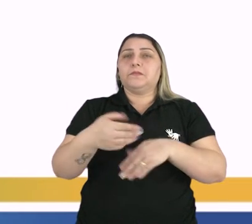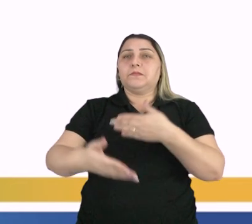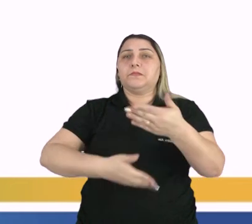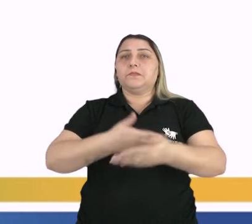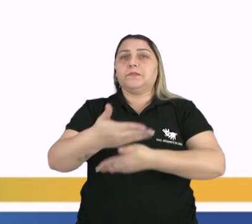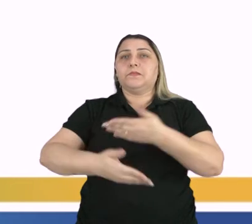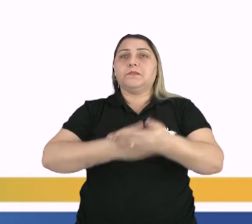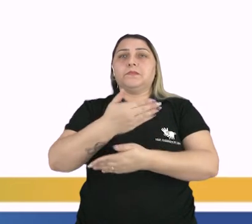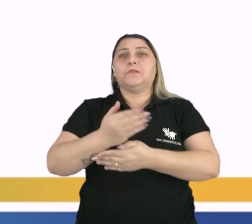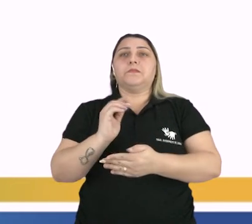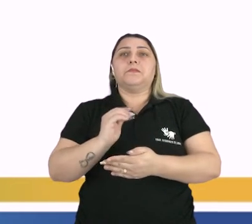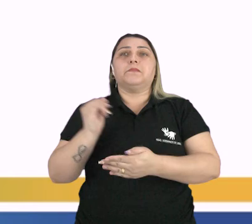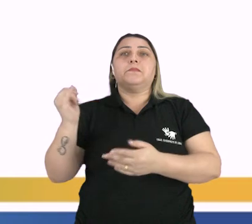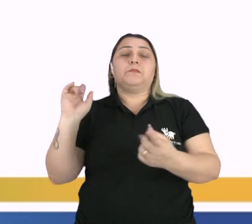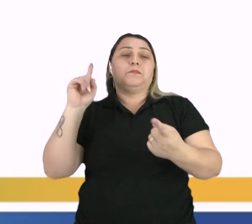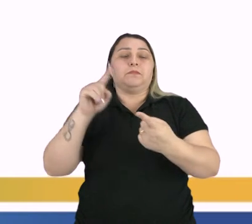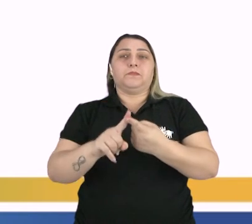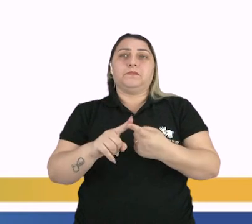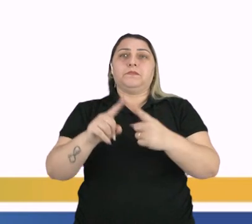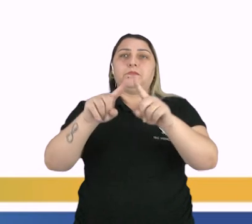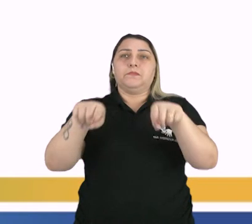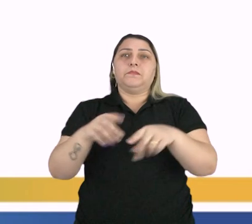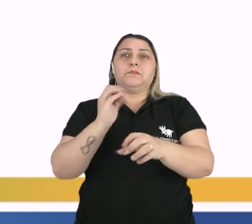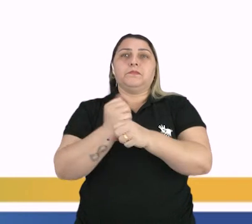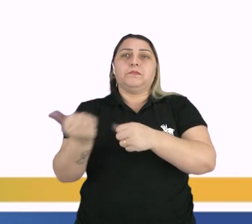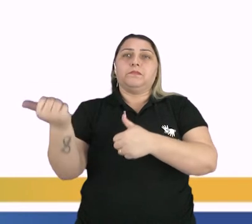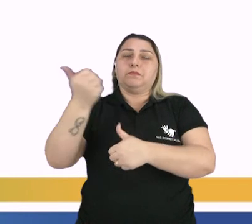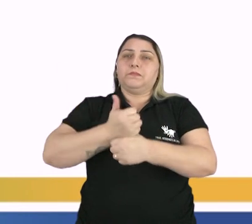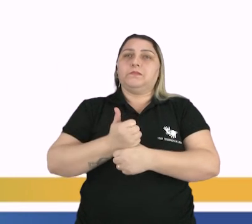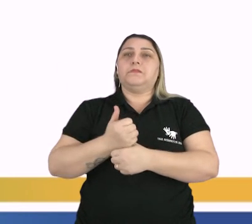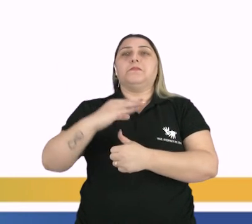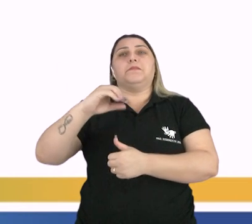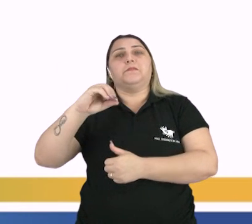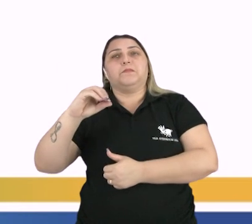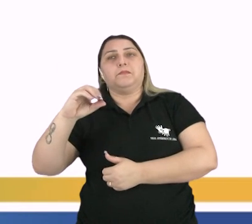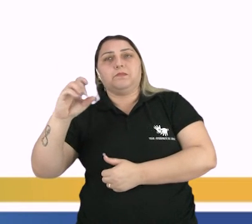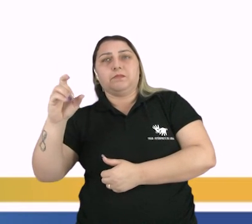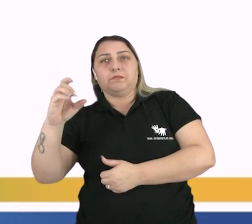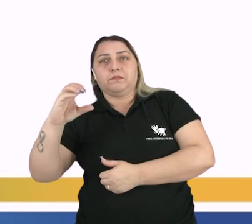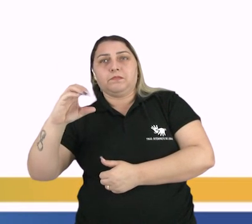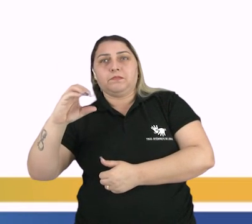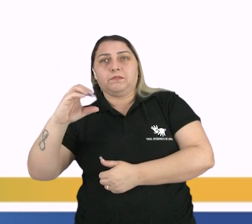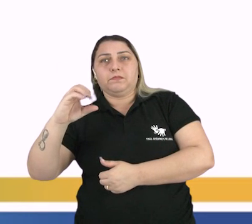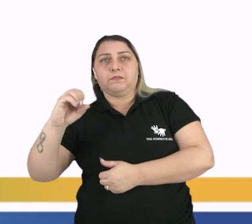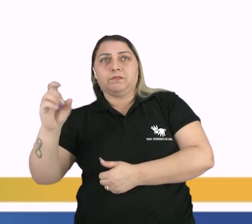da trigonometria, e aí substituindo o cosseno de x igual a 2/5, fazendo os